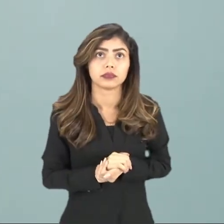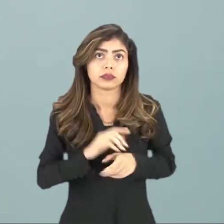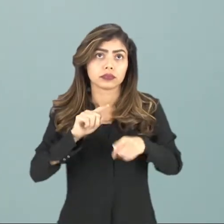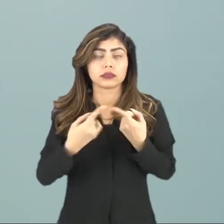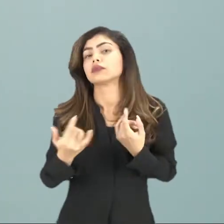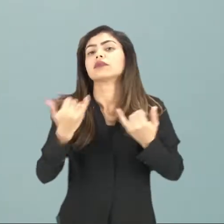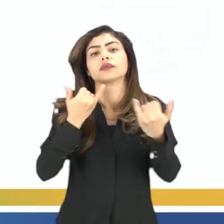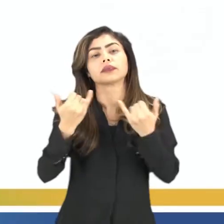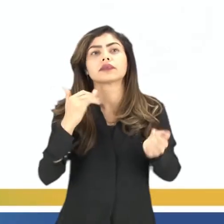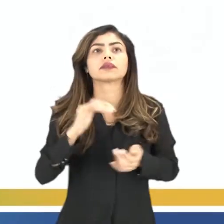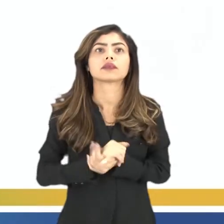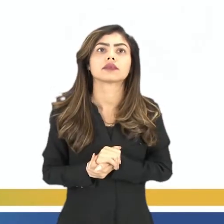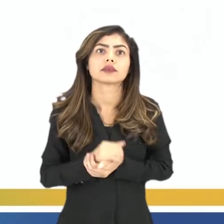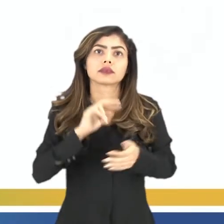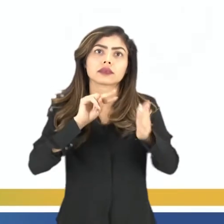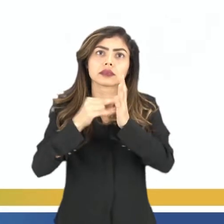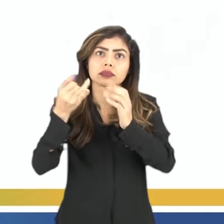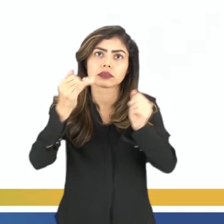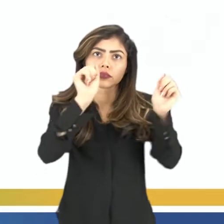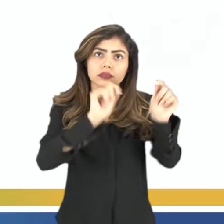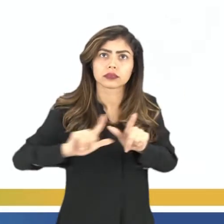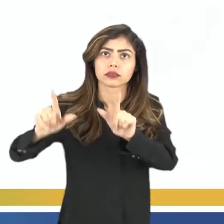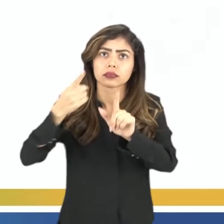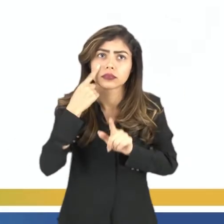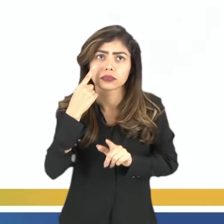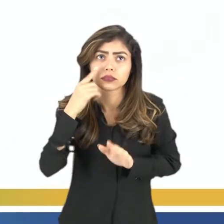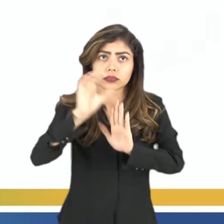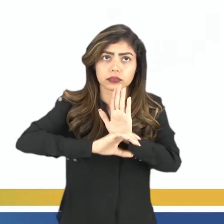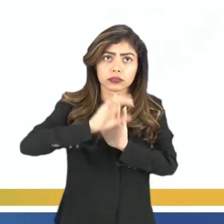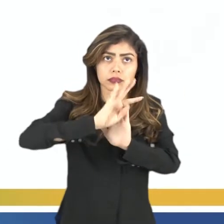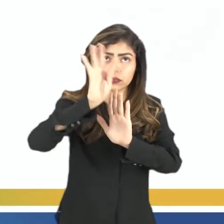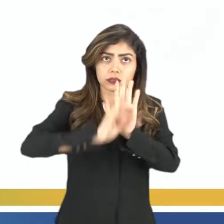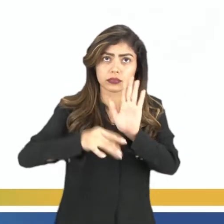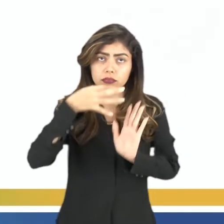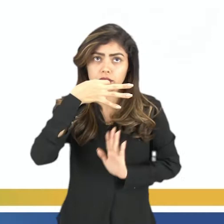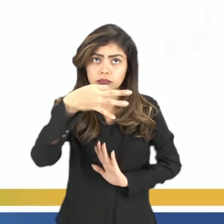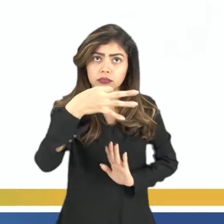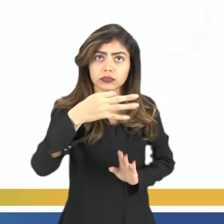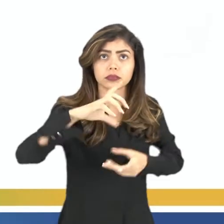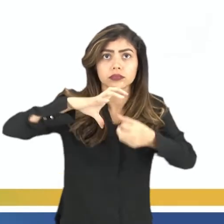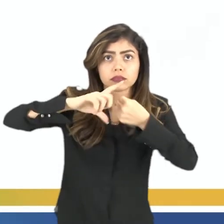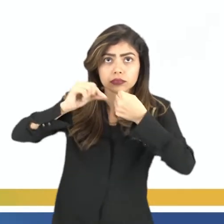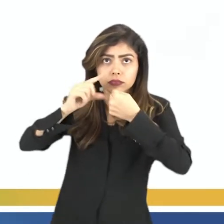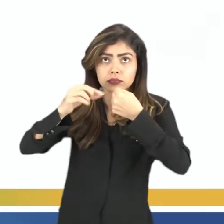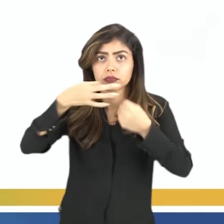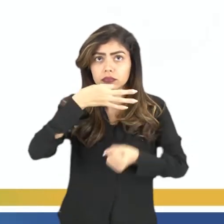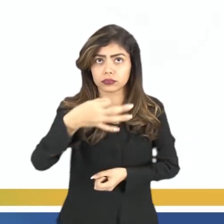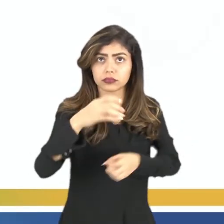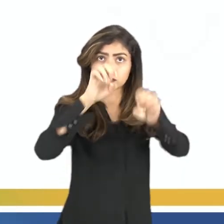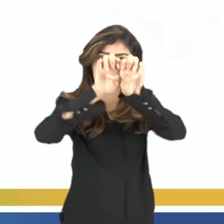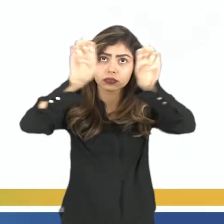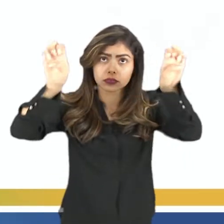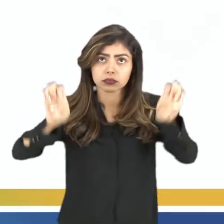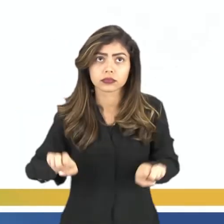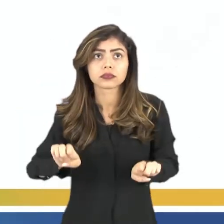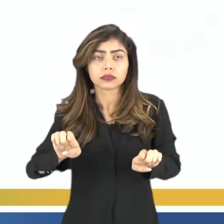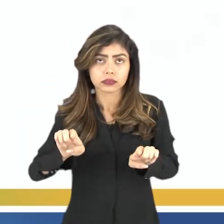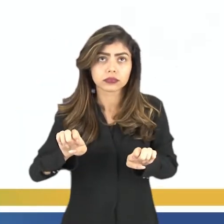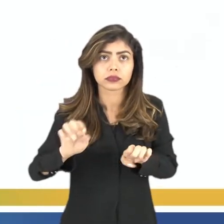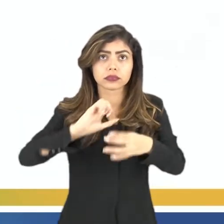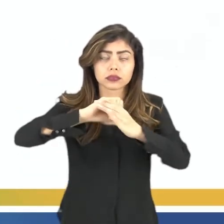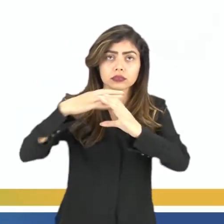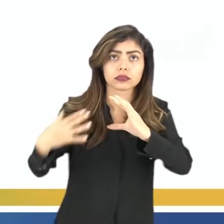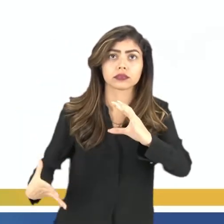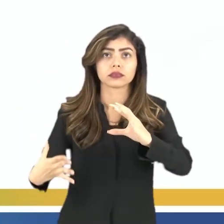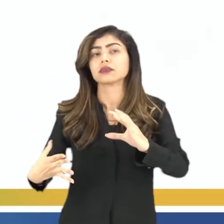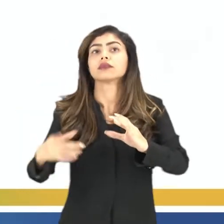Más informaciones. En los siguientes slides veremos el concepto de texto de opinión o artículo de opinión, su